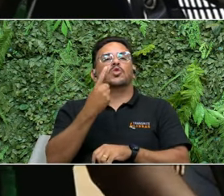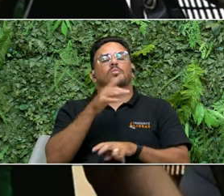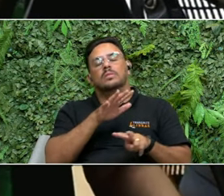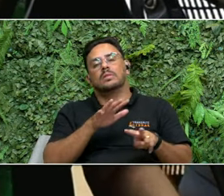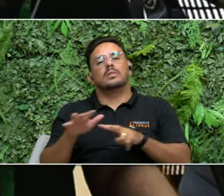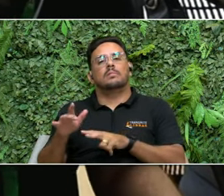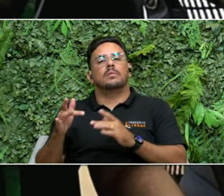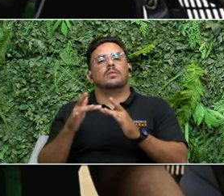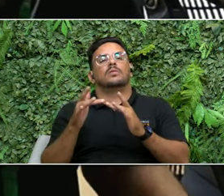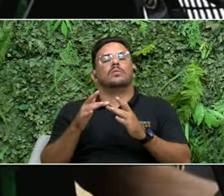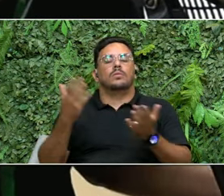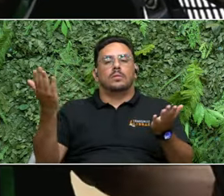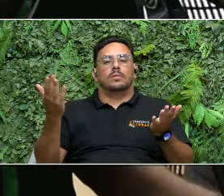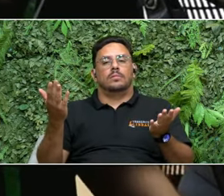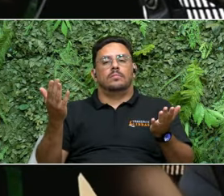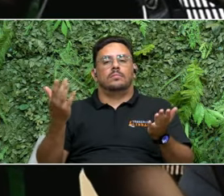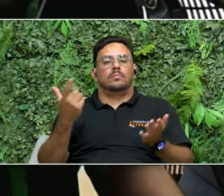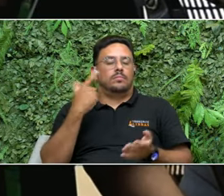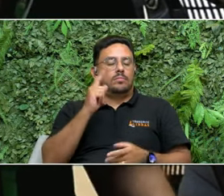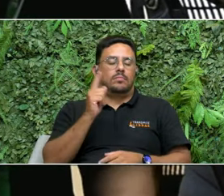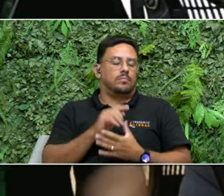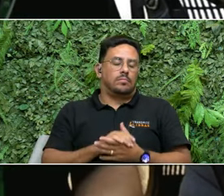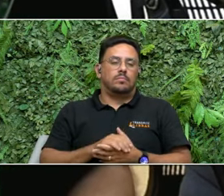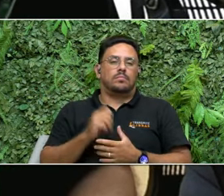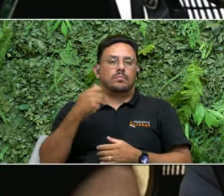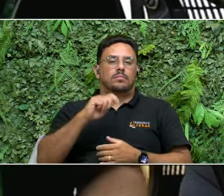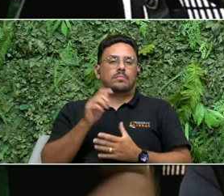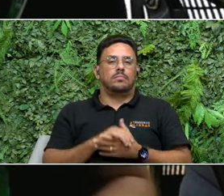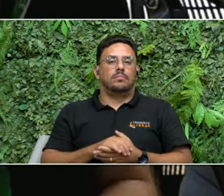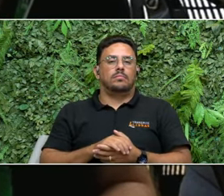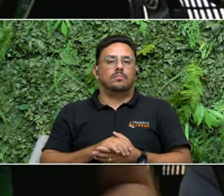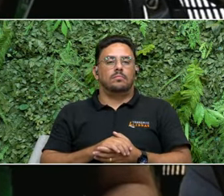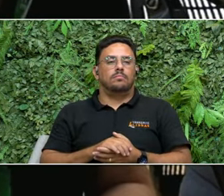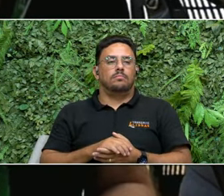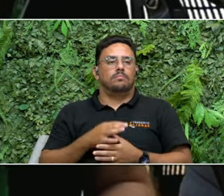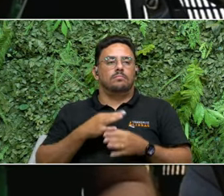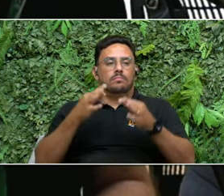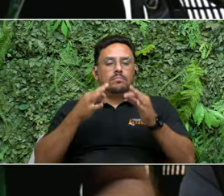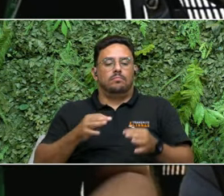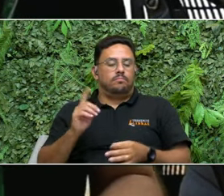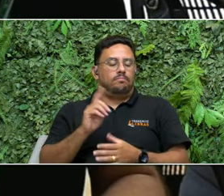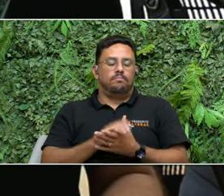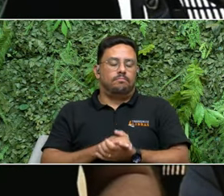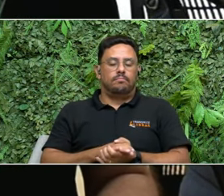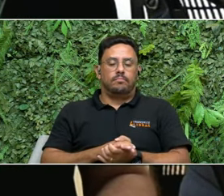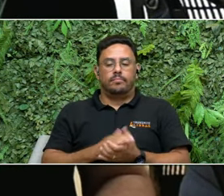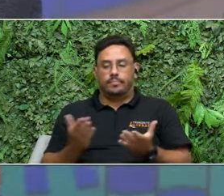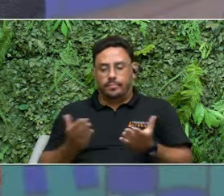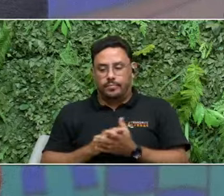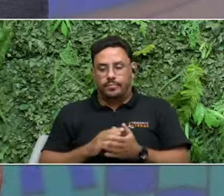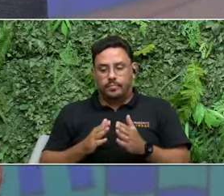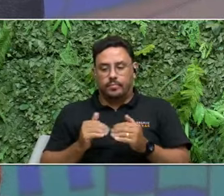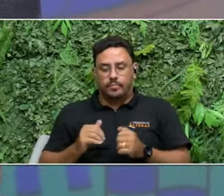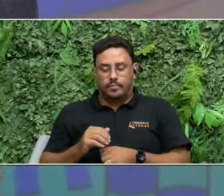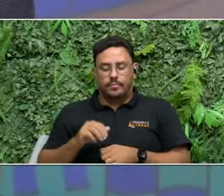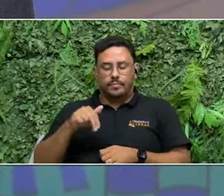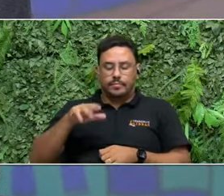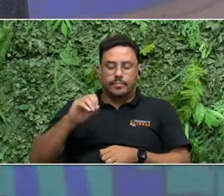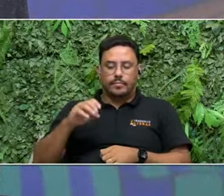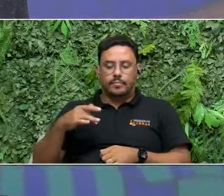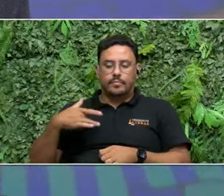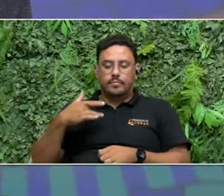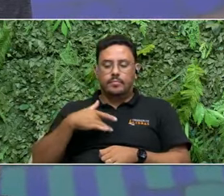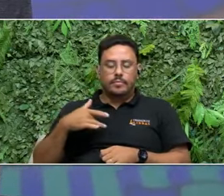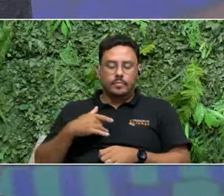que tá tendo contato com esses jogadores aí não tem condições não dá seria injusto né Muito bem agora vamos saber as notas do